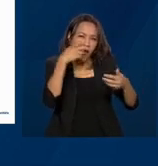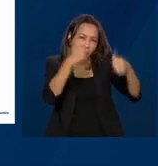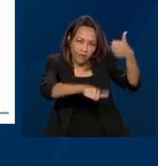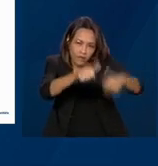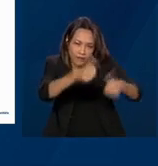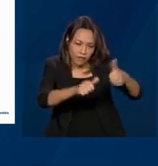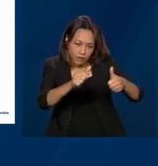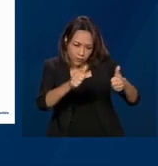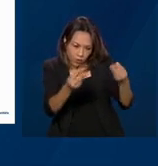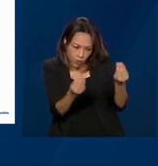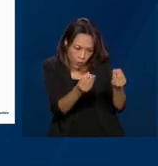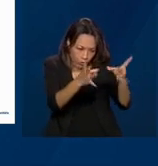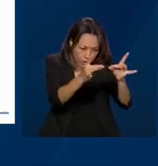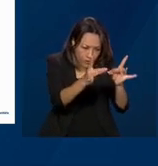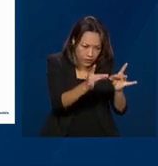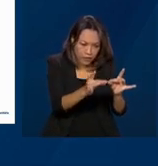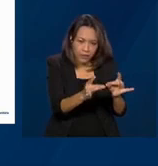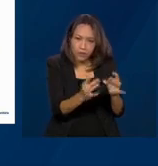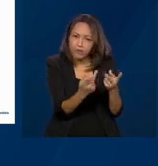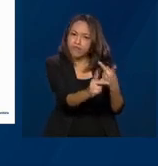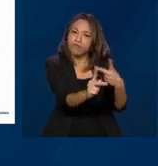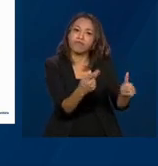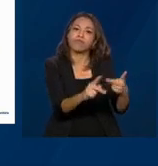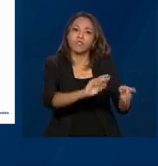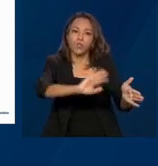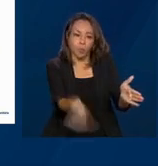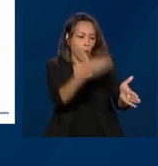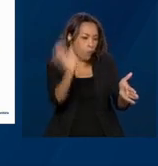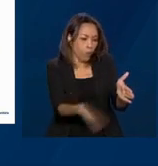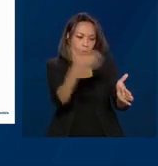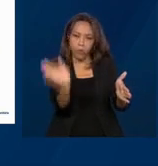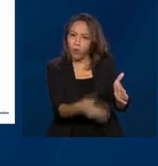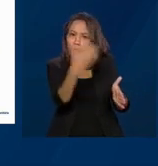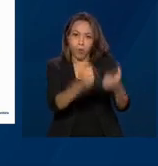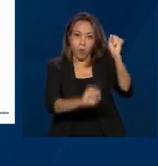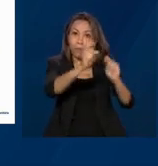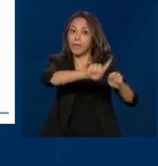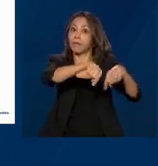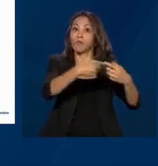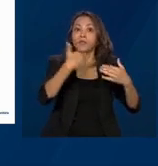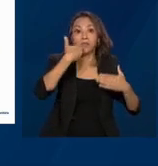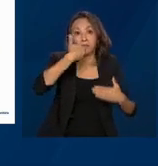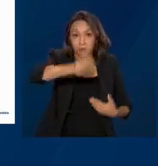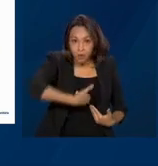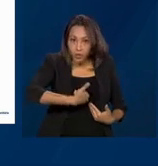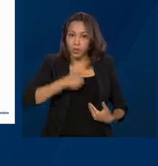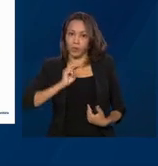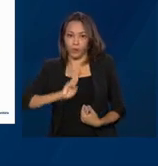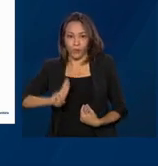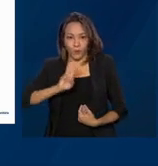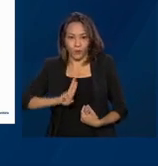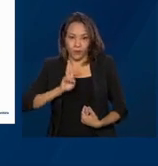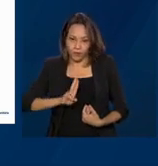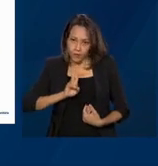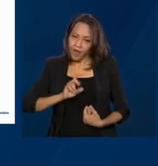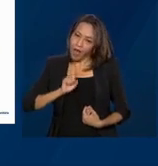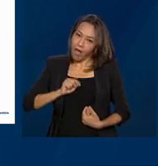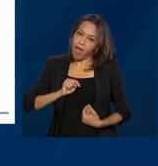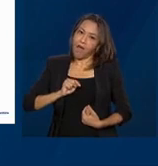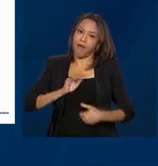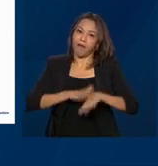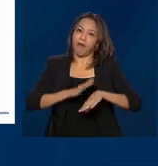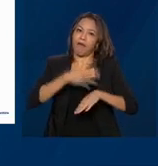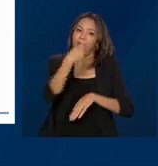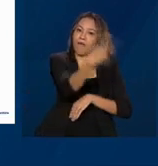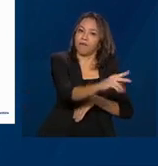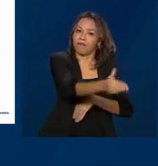sanitárias, as condições de produção para pedir autorização de uso emergencial, é que acontece esse pedido nas